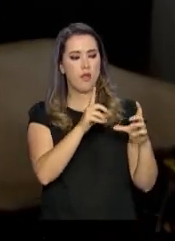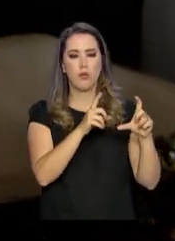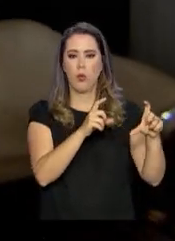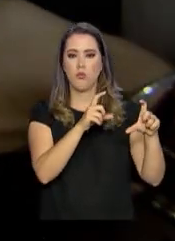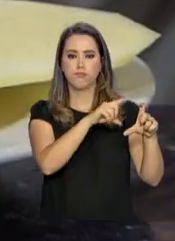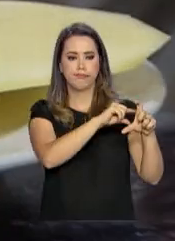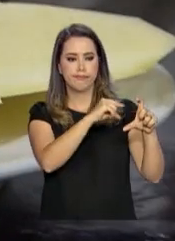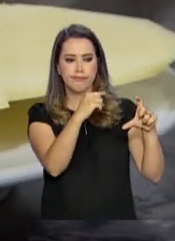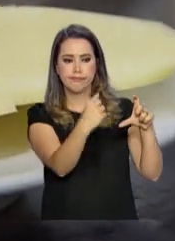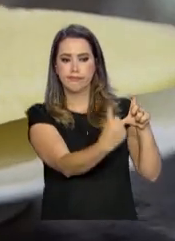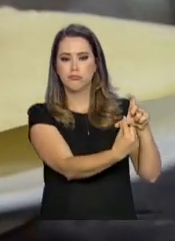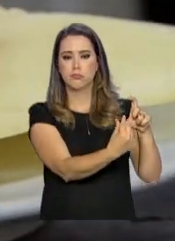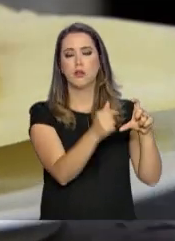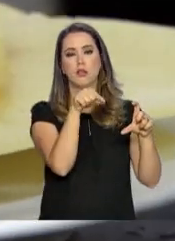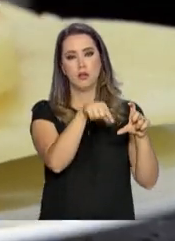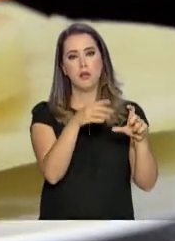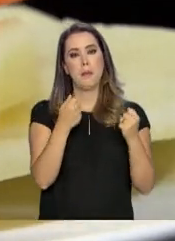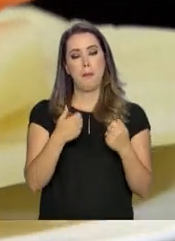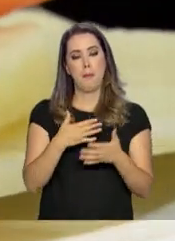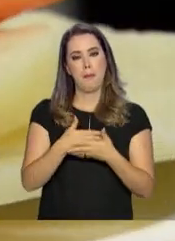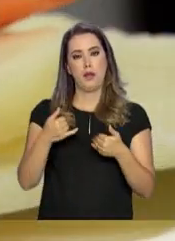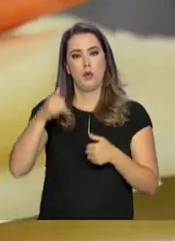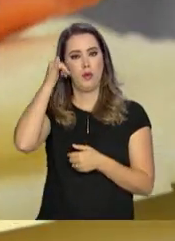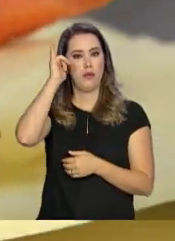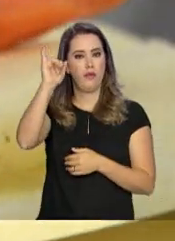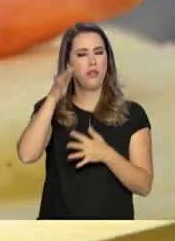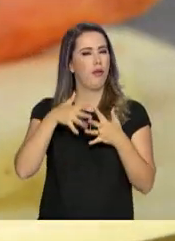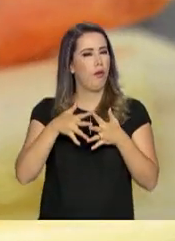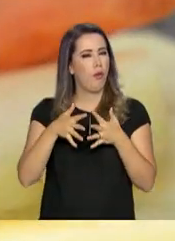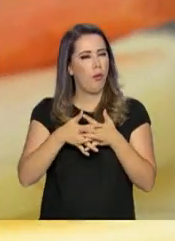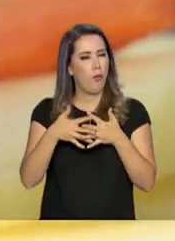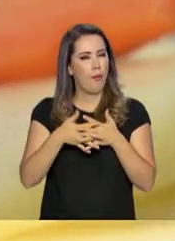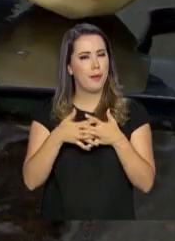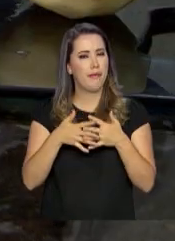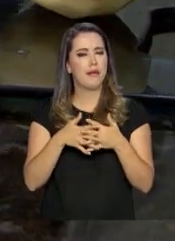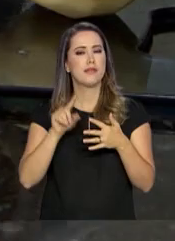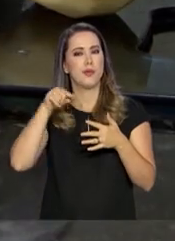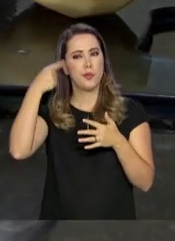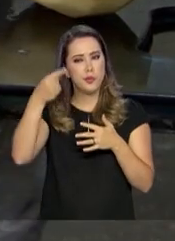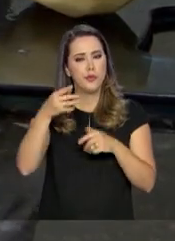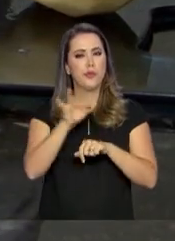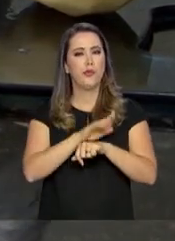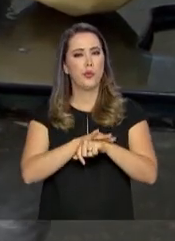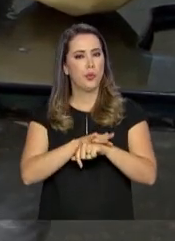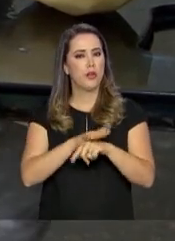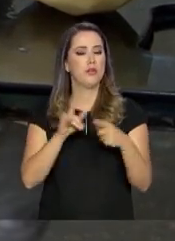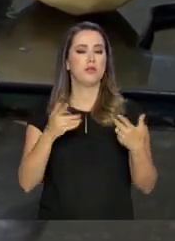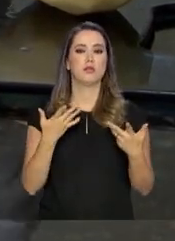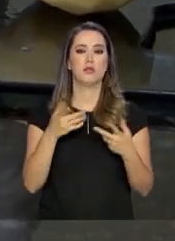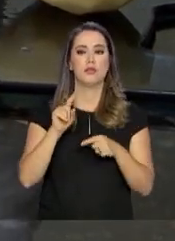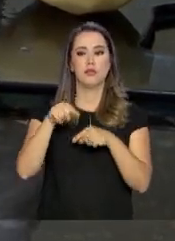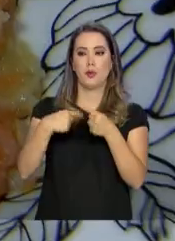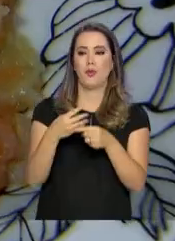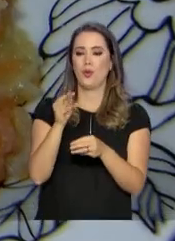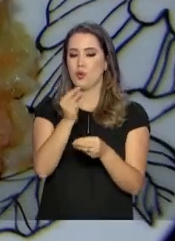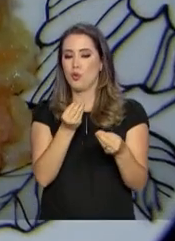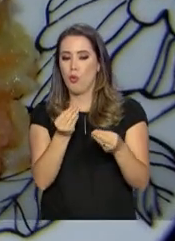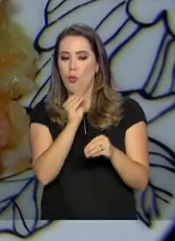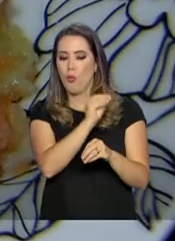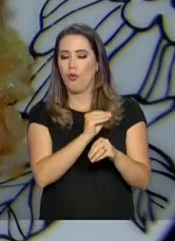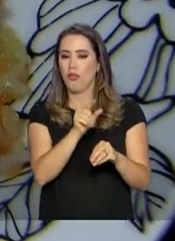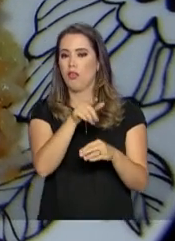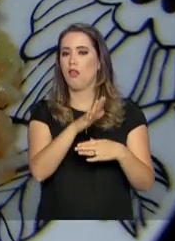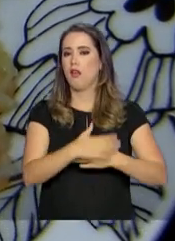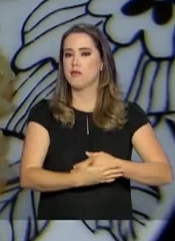mos evitar as complicações de saúde do que depois consegui tratar essa essa